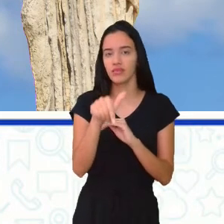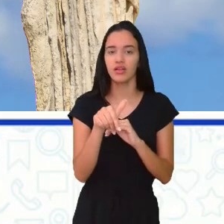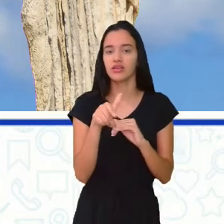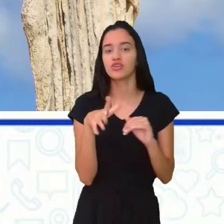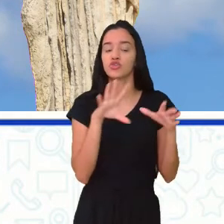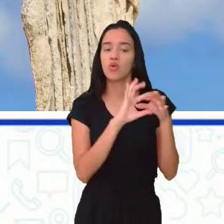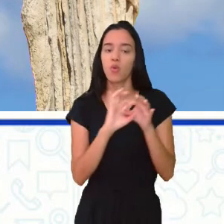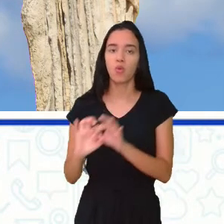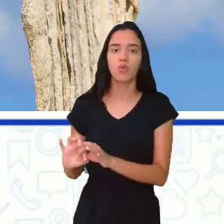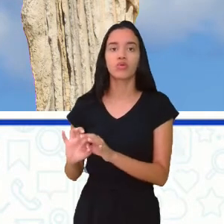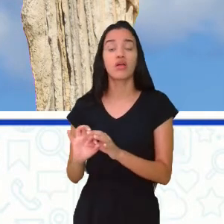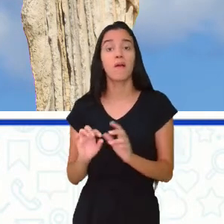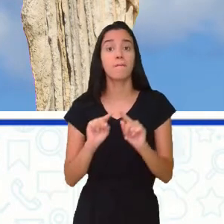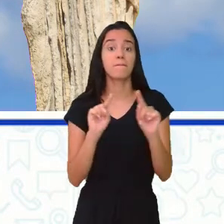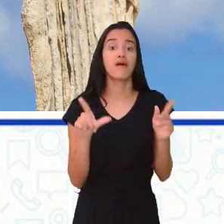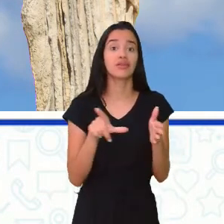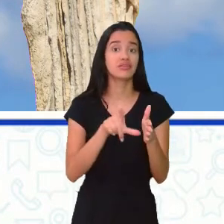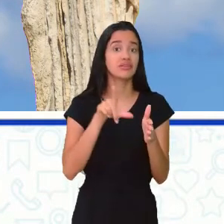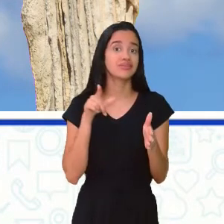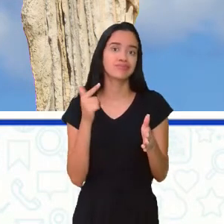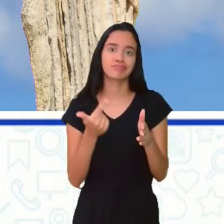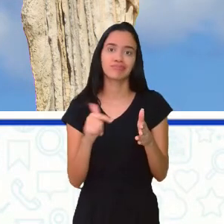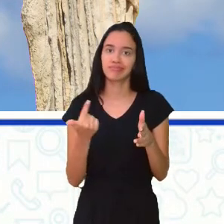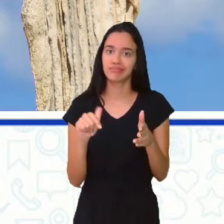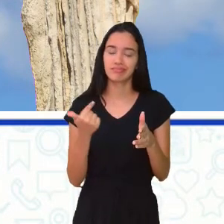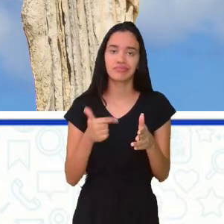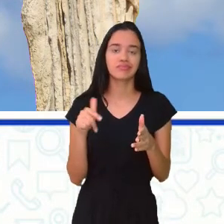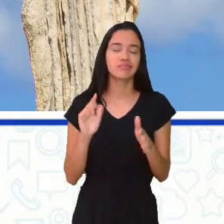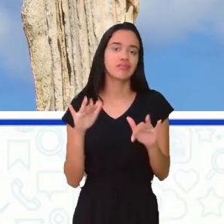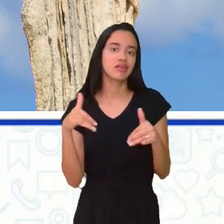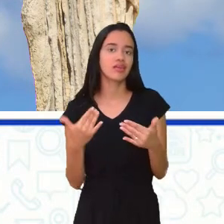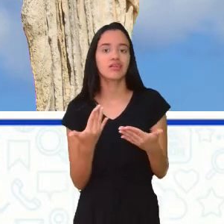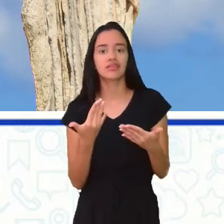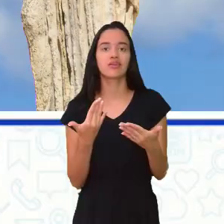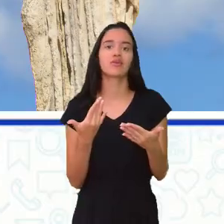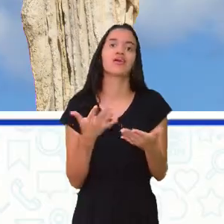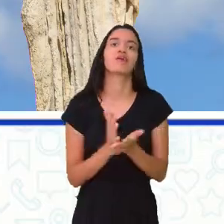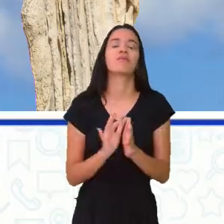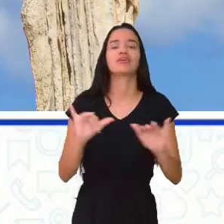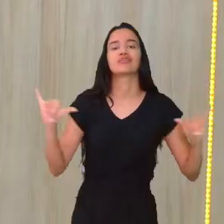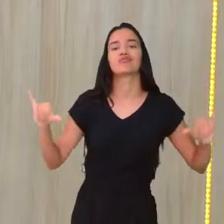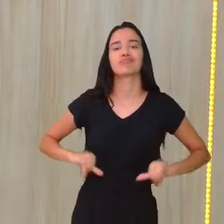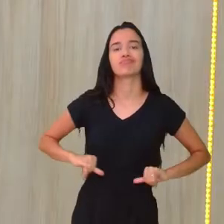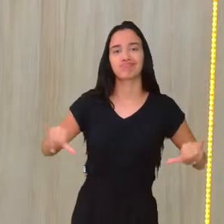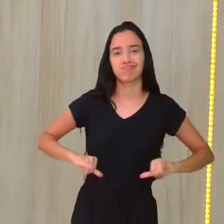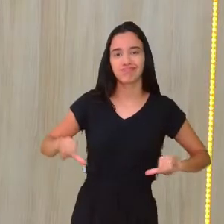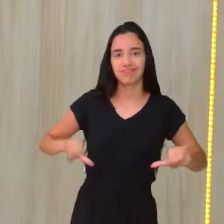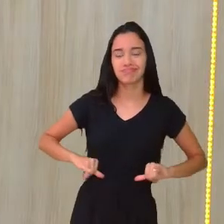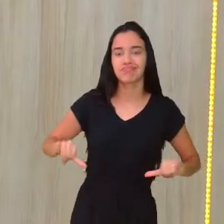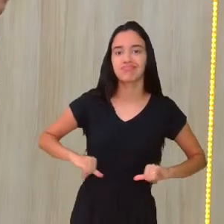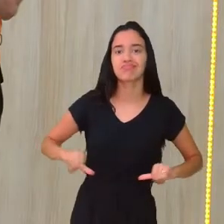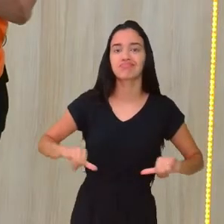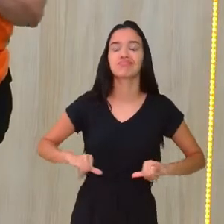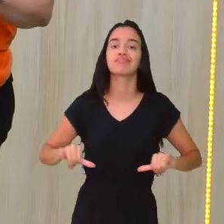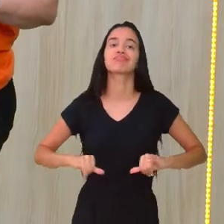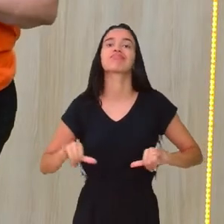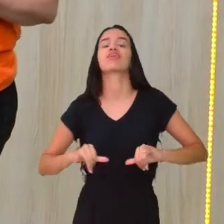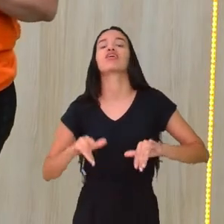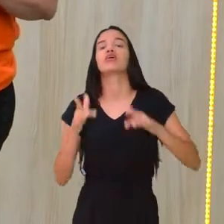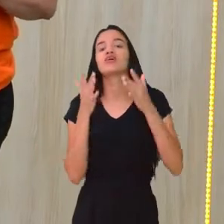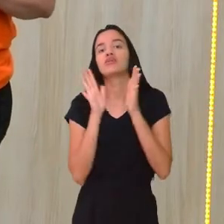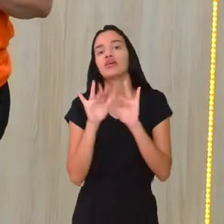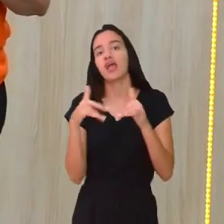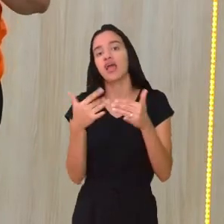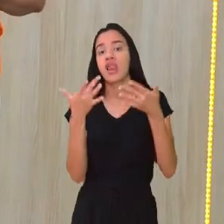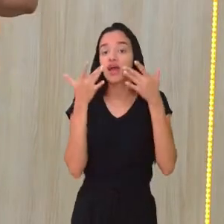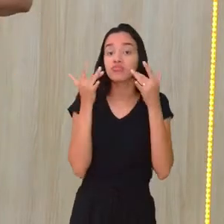Nesse contexto. Mas antes não existiam, não é? Então era mais a tragédia mesmo, não é? Era essas encenações